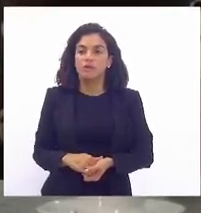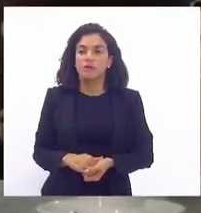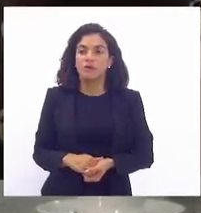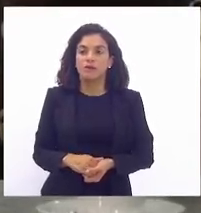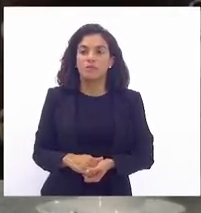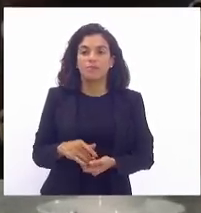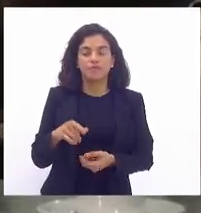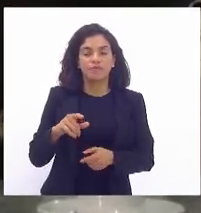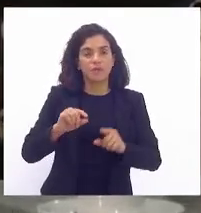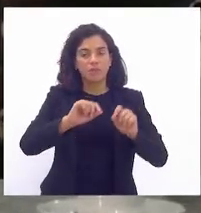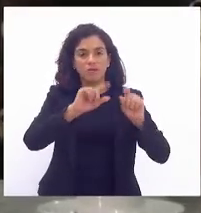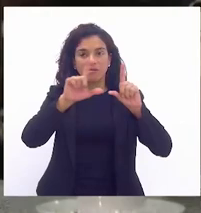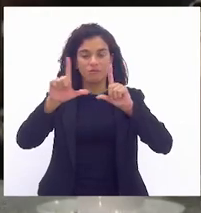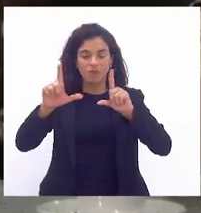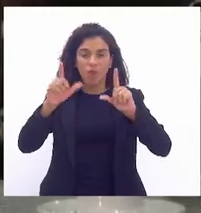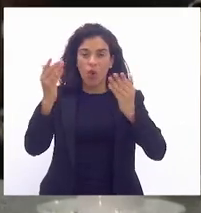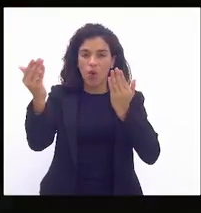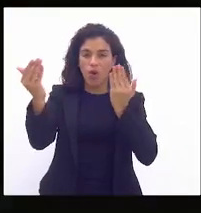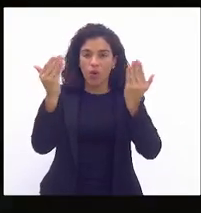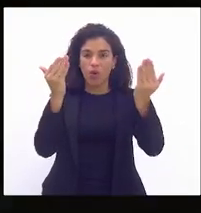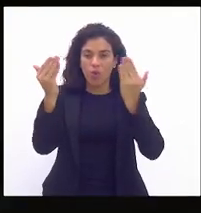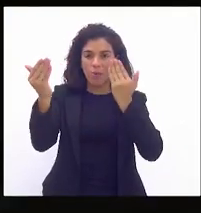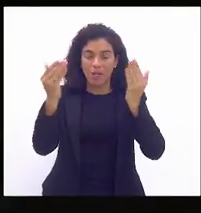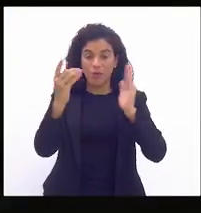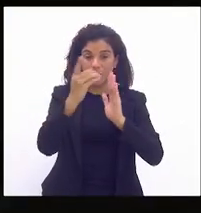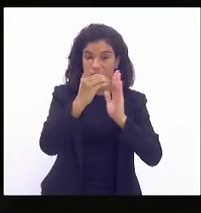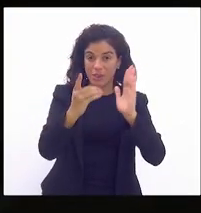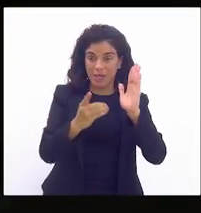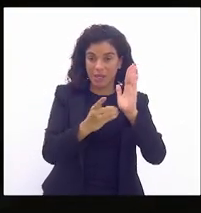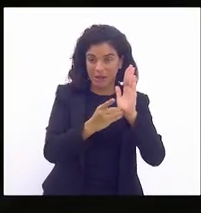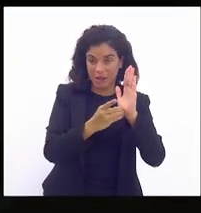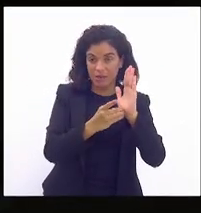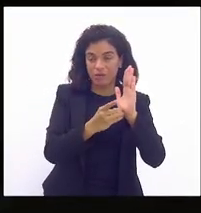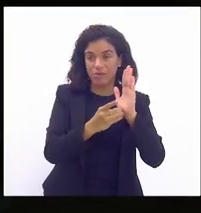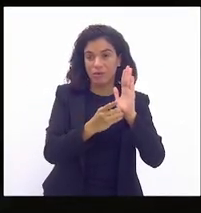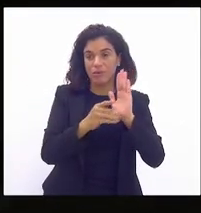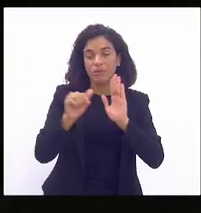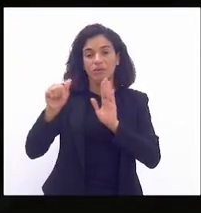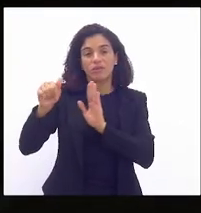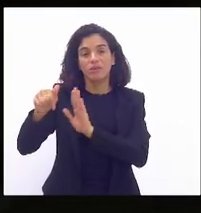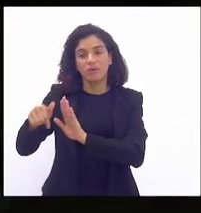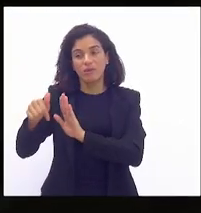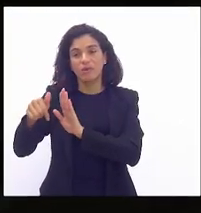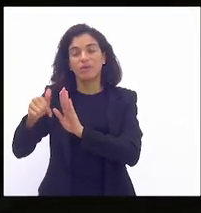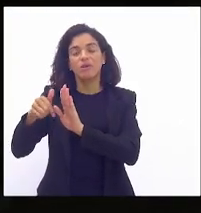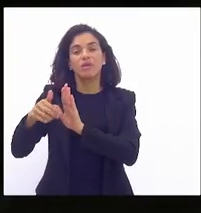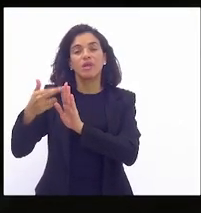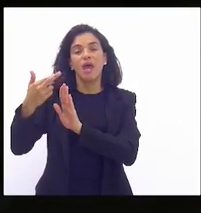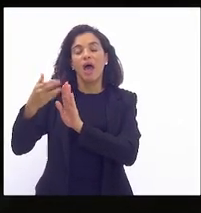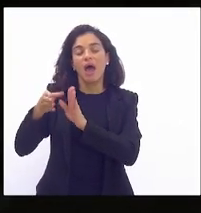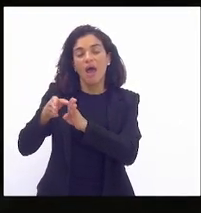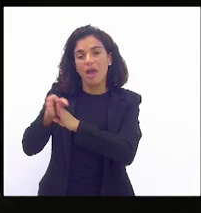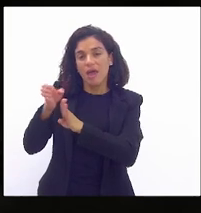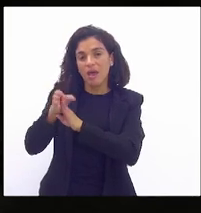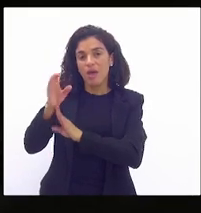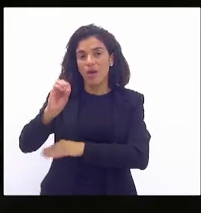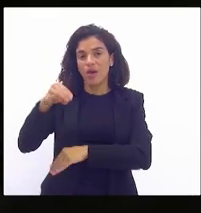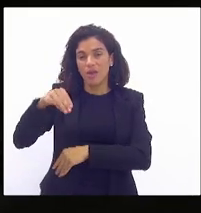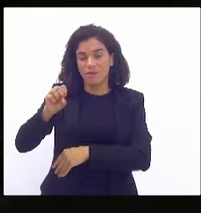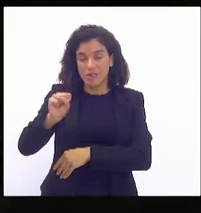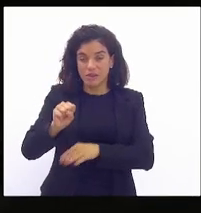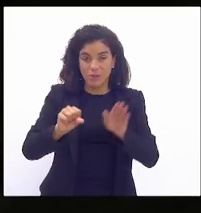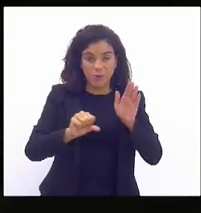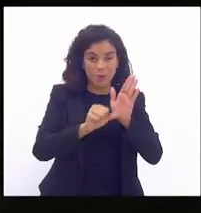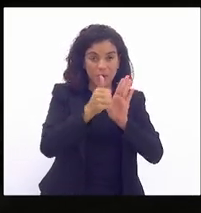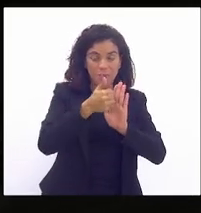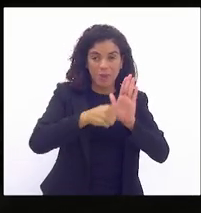Aqui mostra, eu fiz uma comparação entre o decreto e as recomendações da OMS. No primeiro padrão, no